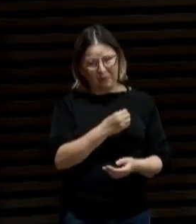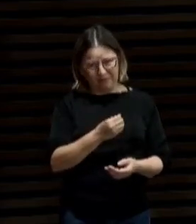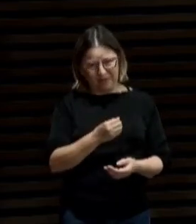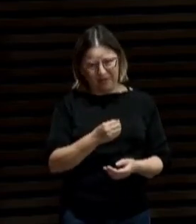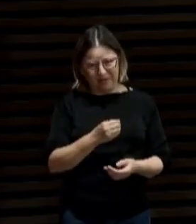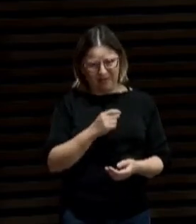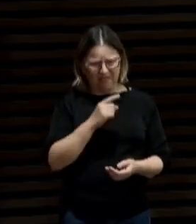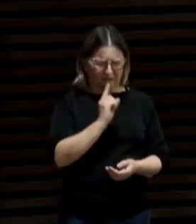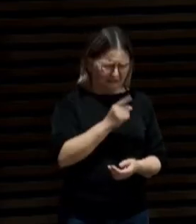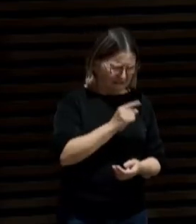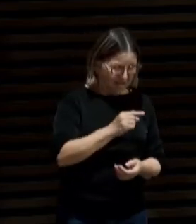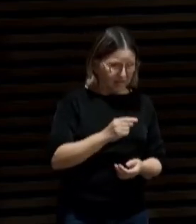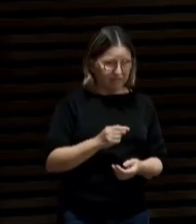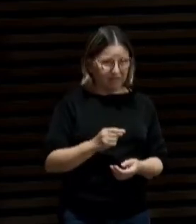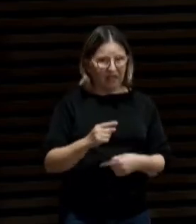pedir perdão para ele.